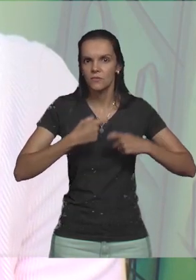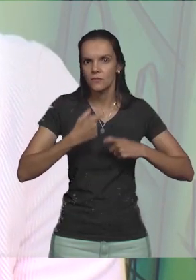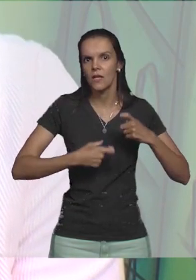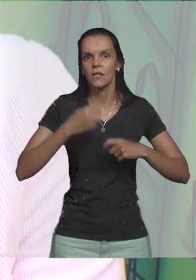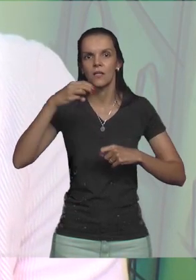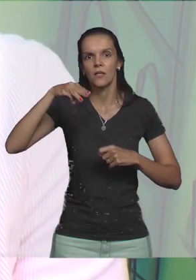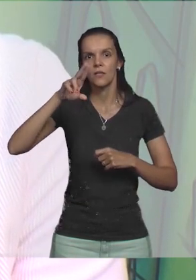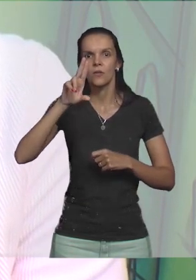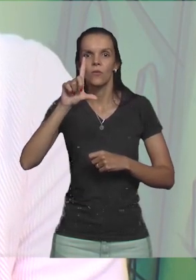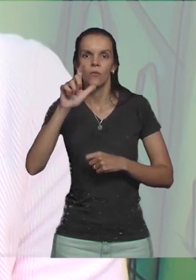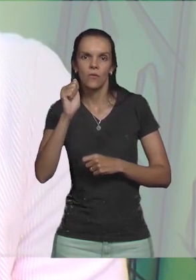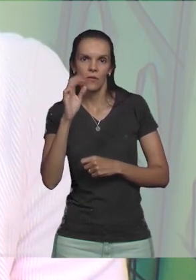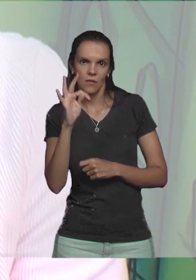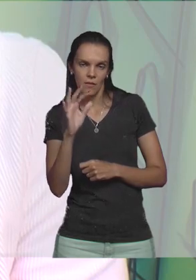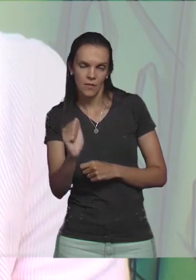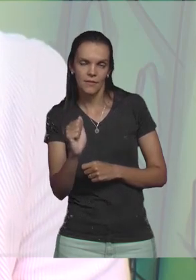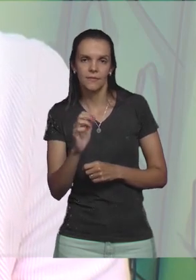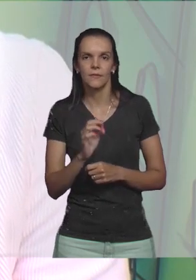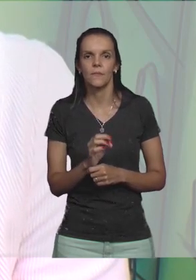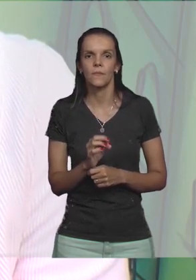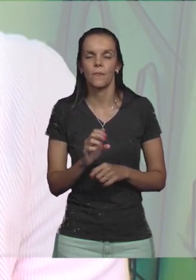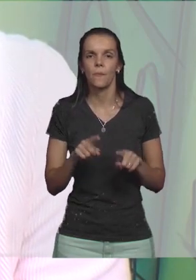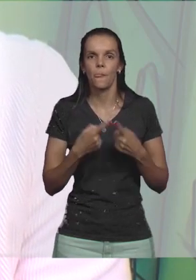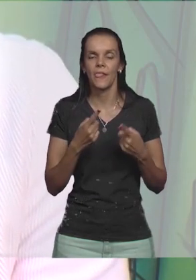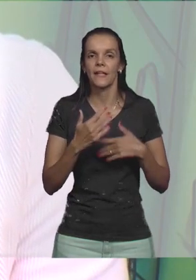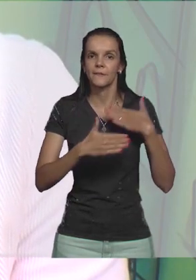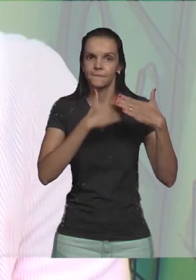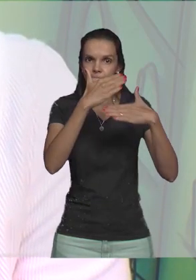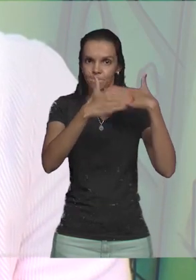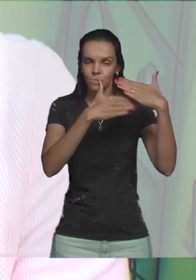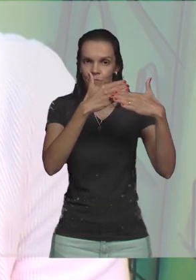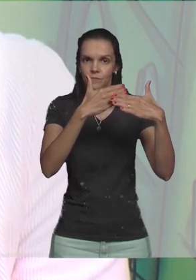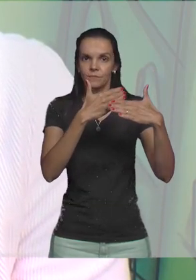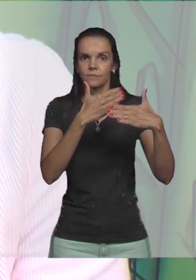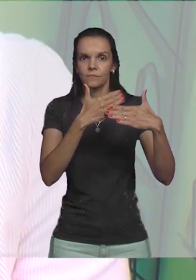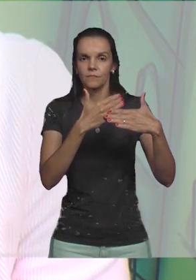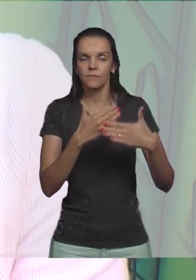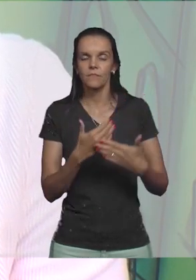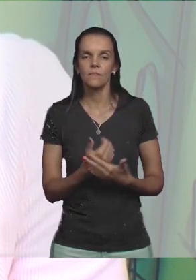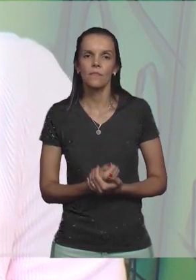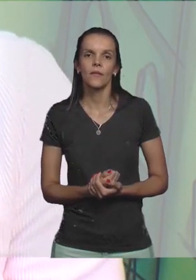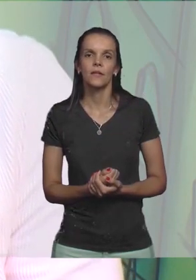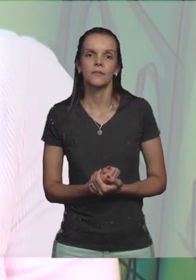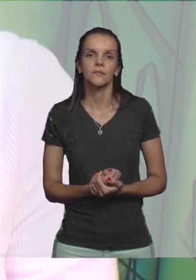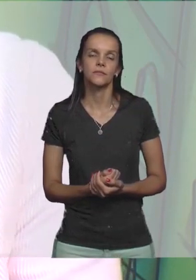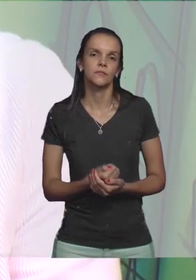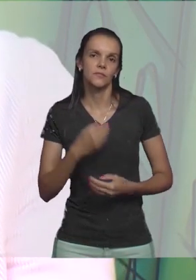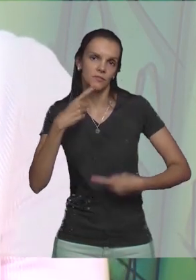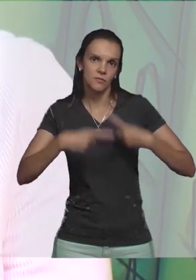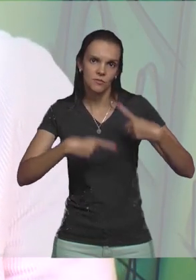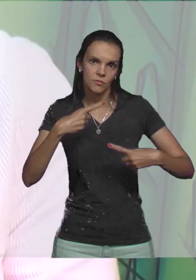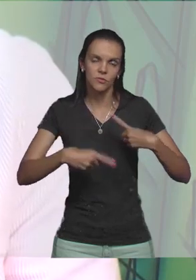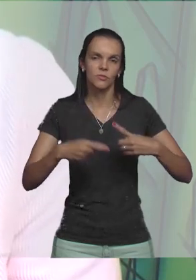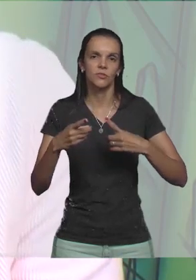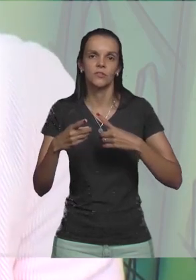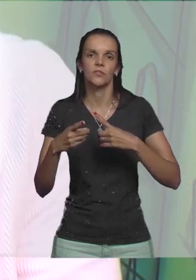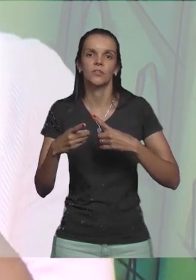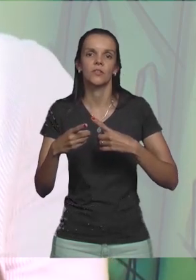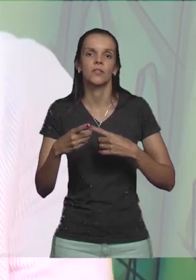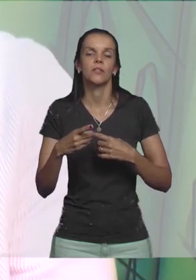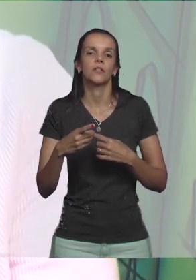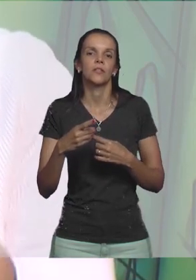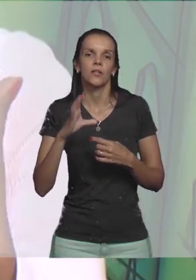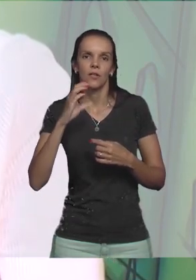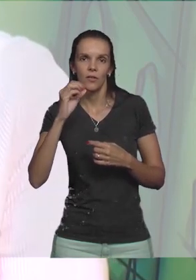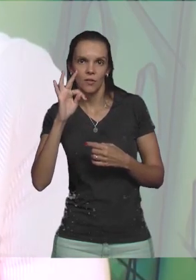termo mulata. Mas eu acho que entre esses avanços que temos, enfim, de discutir democracia racial,